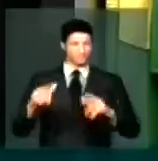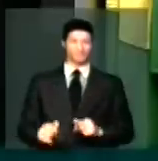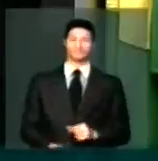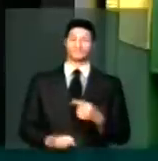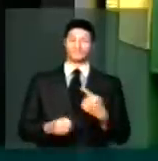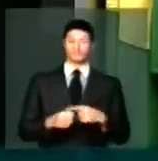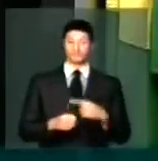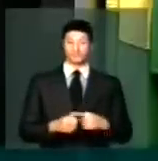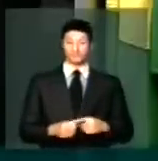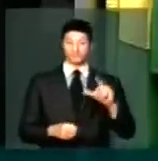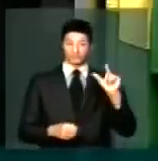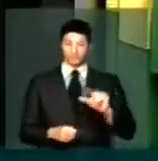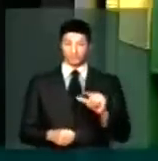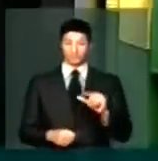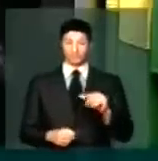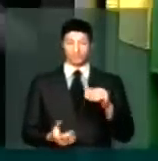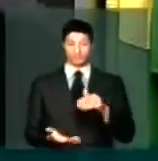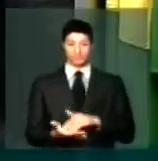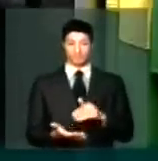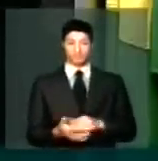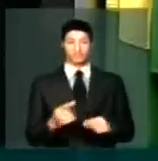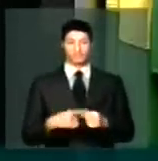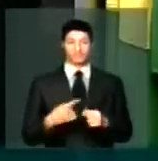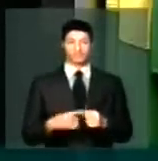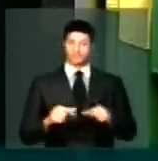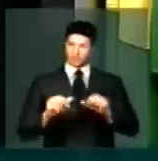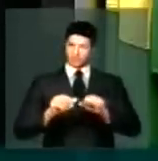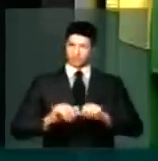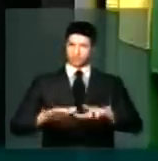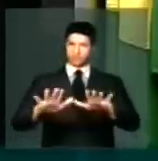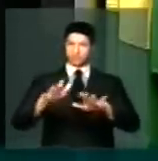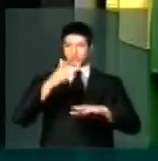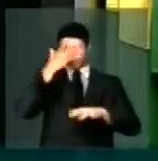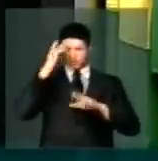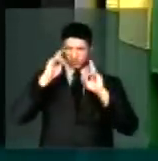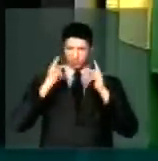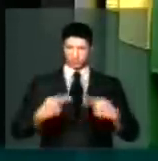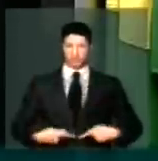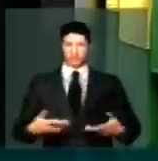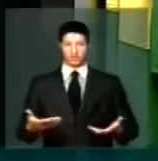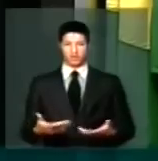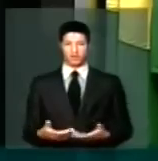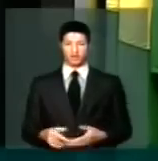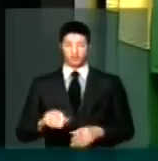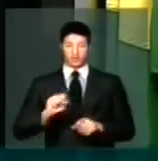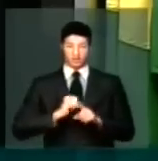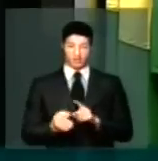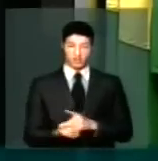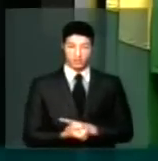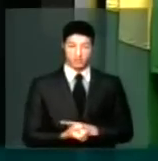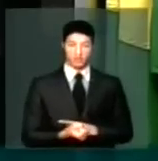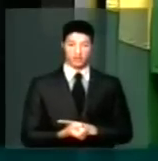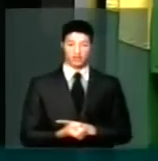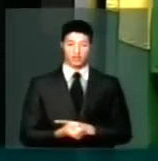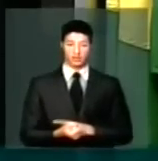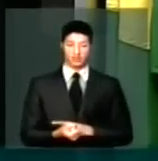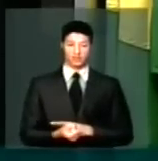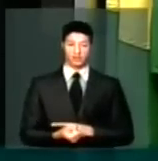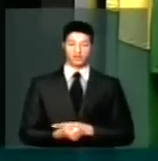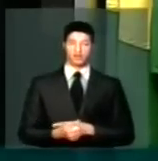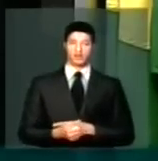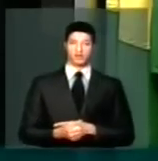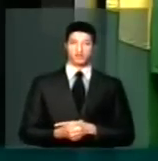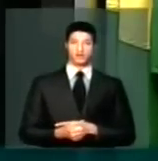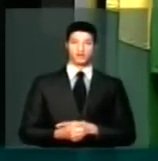todas as cidades, nas pequenas e grandes cidades, lotadas de zumbis humanos. E a sociedade está fechada para